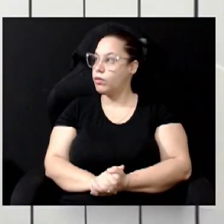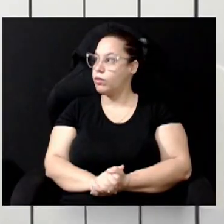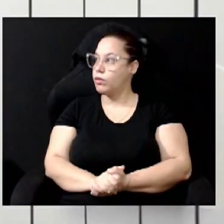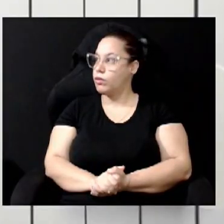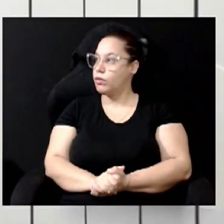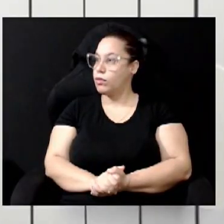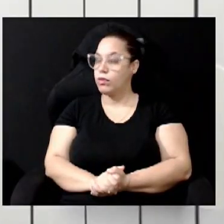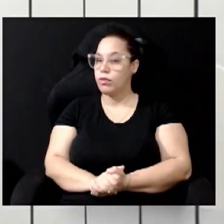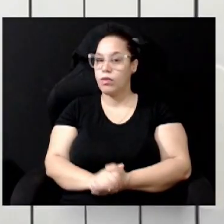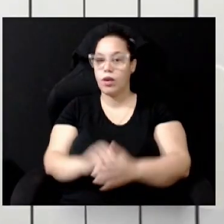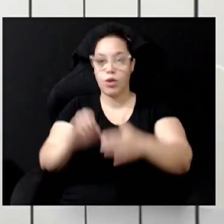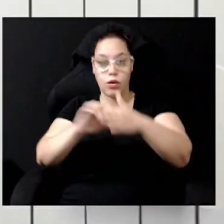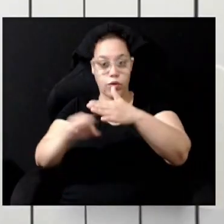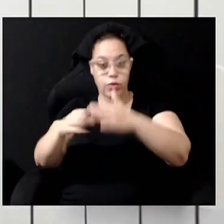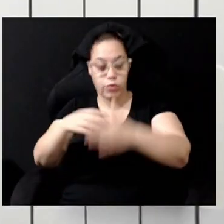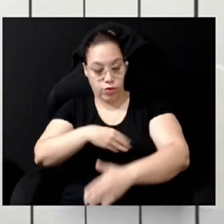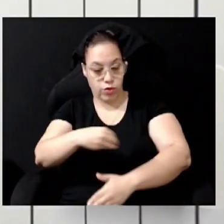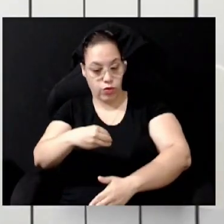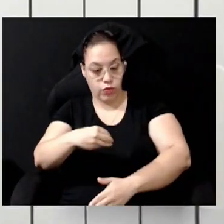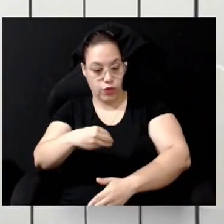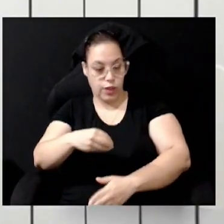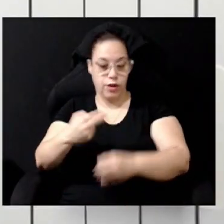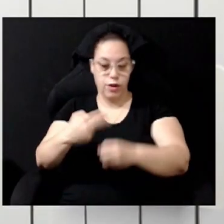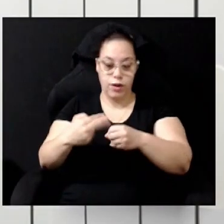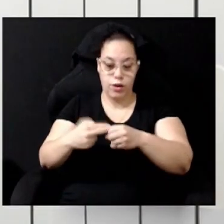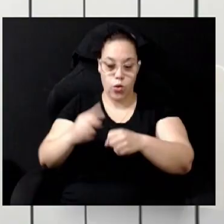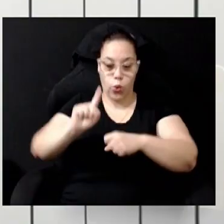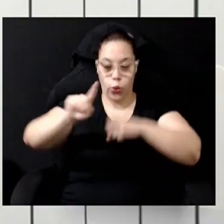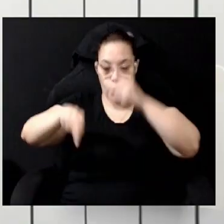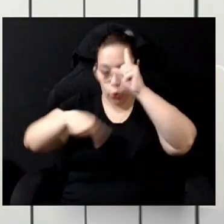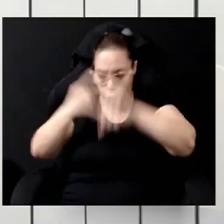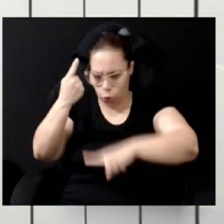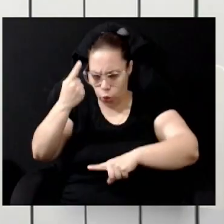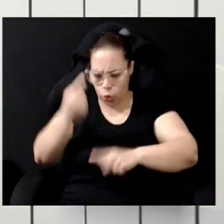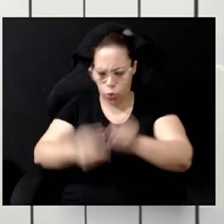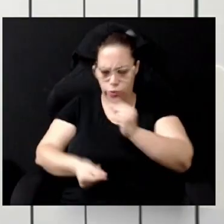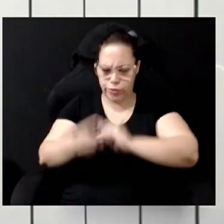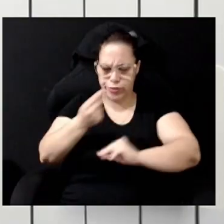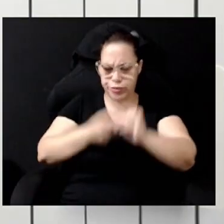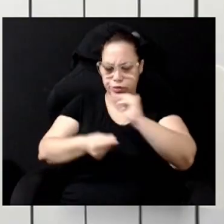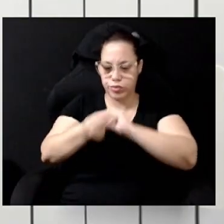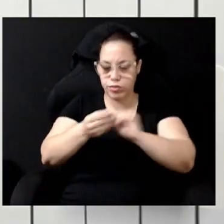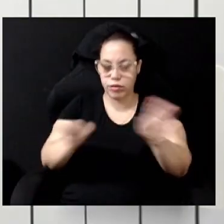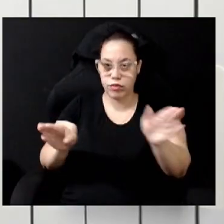Empresas filhas da Unicamp batem recorde no faturamento, que alcançou